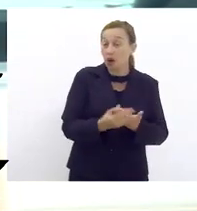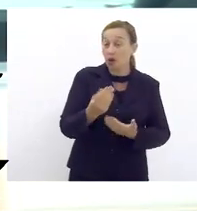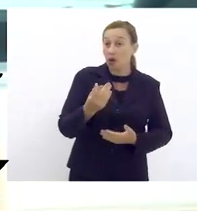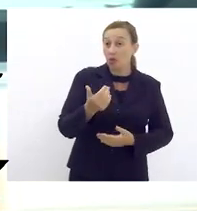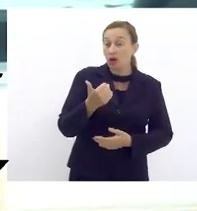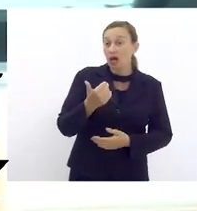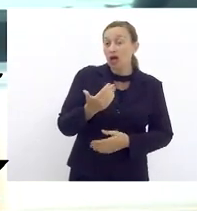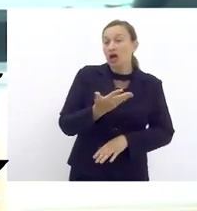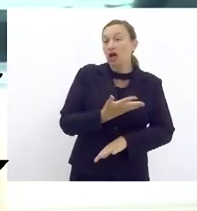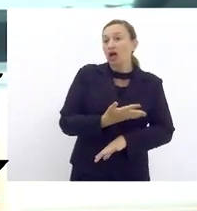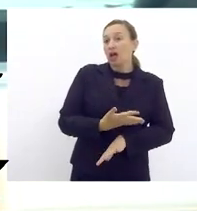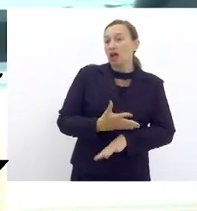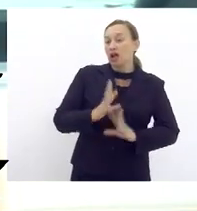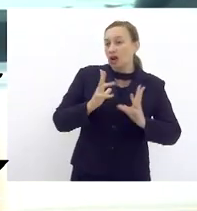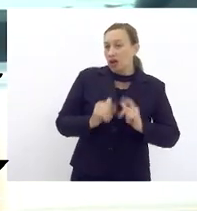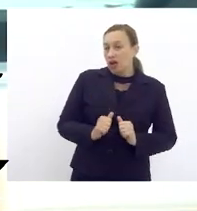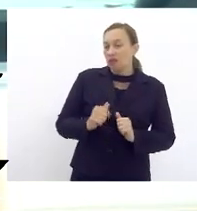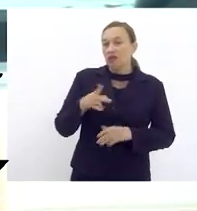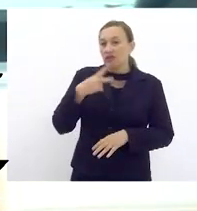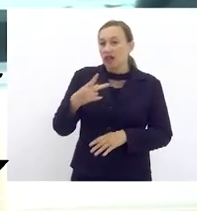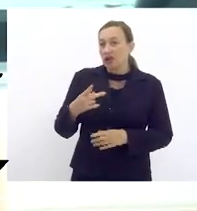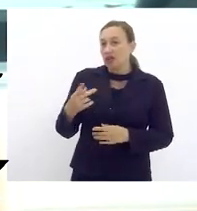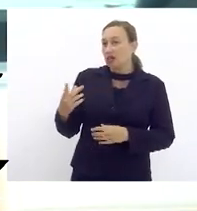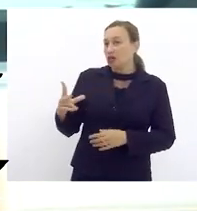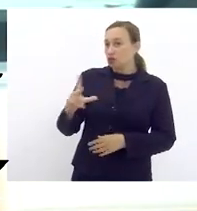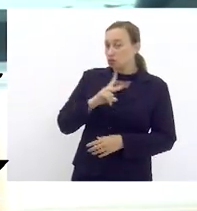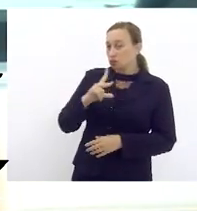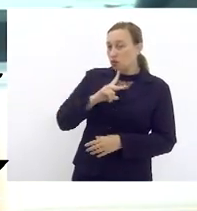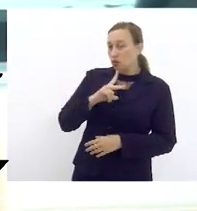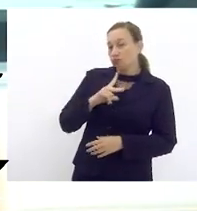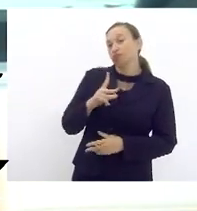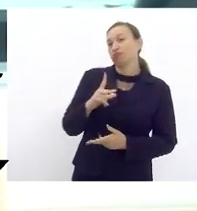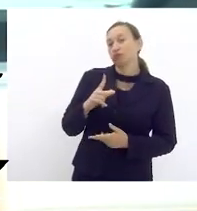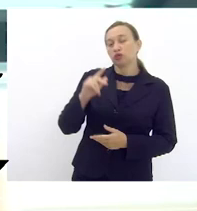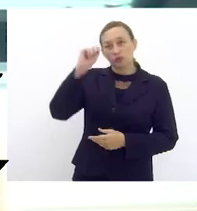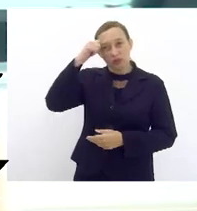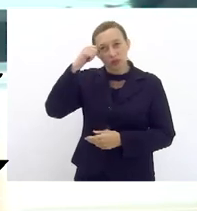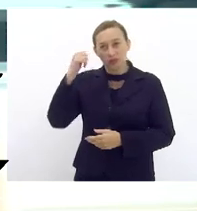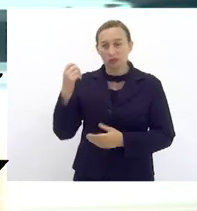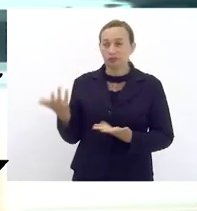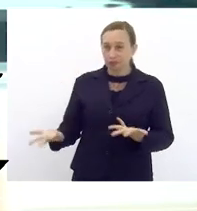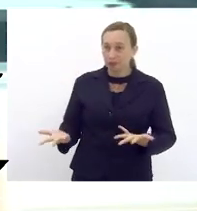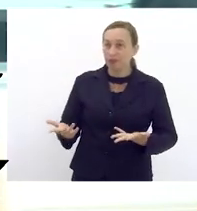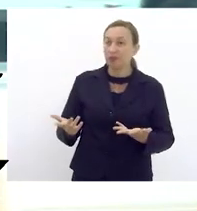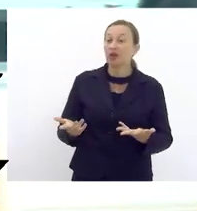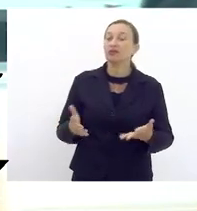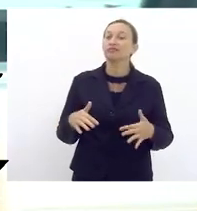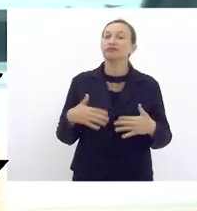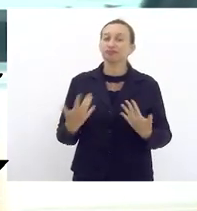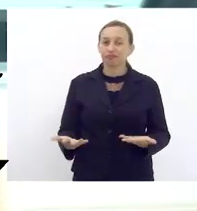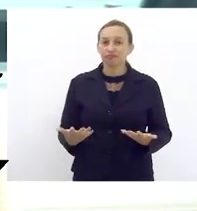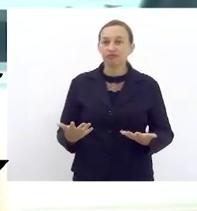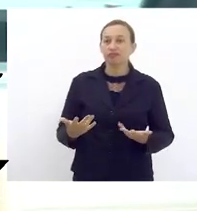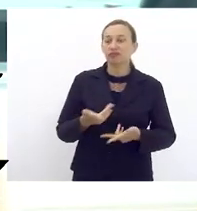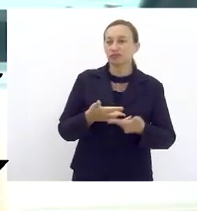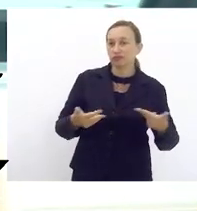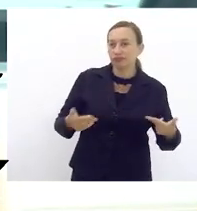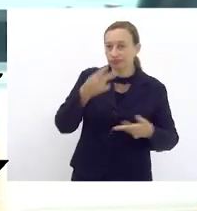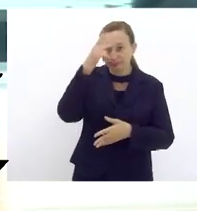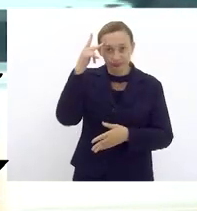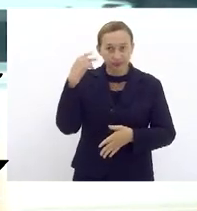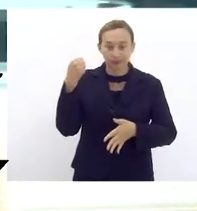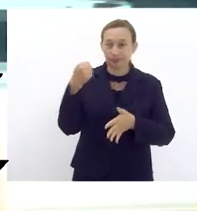os próprios pretos que fazem entre si nós estamos então tem muita gente na luta